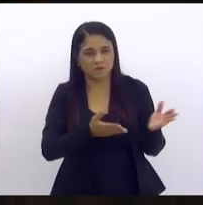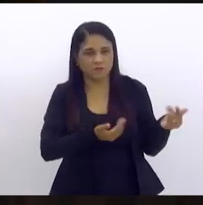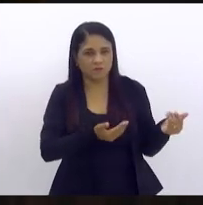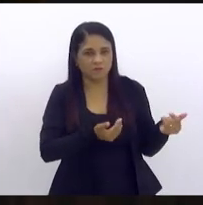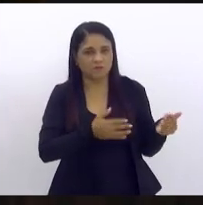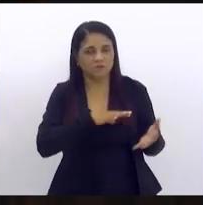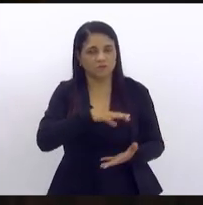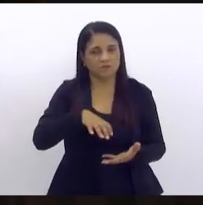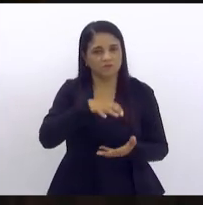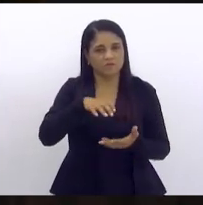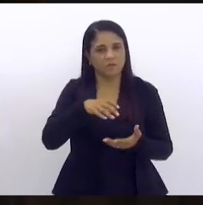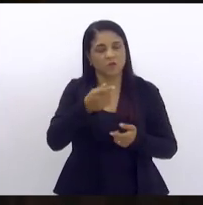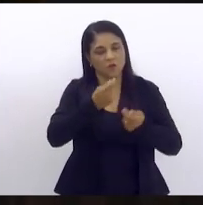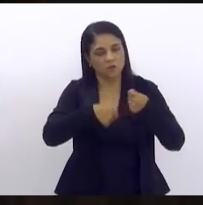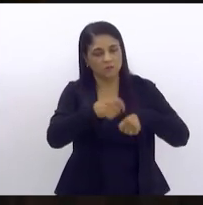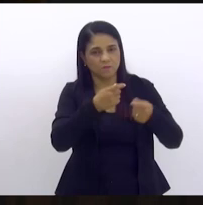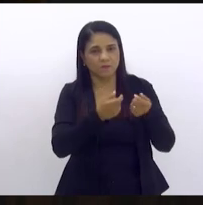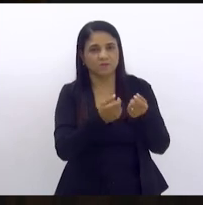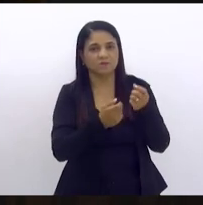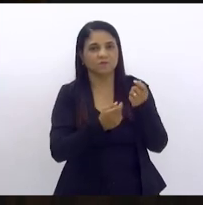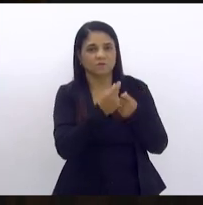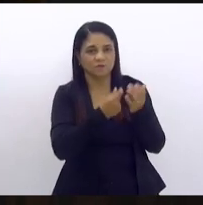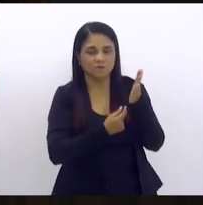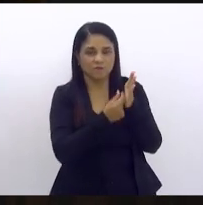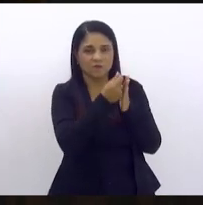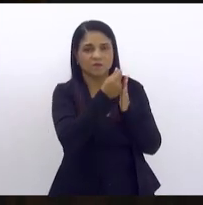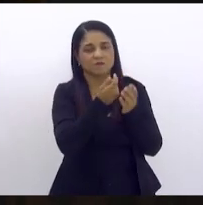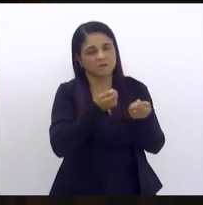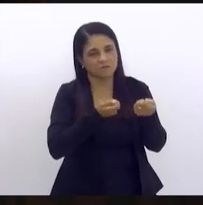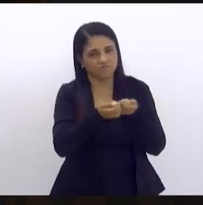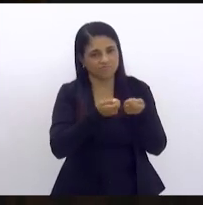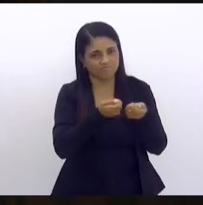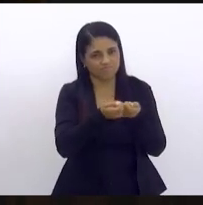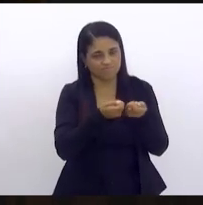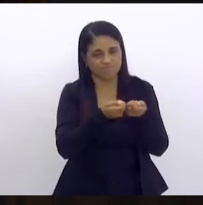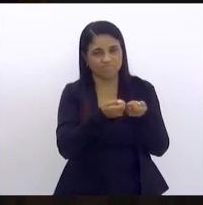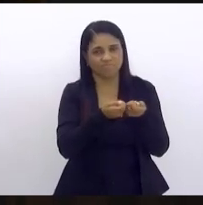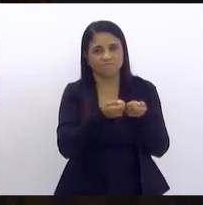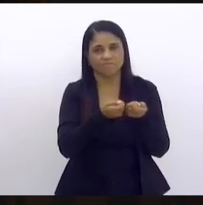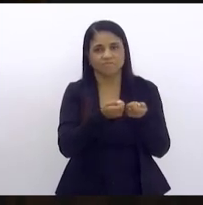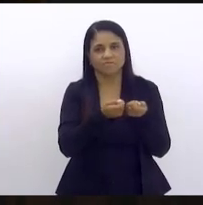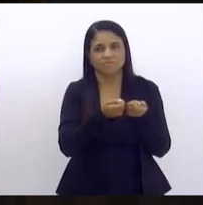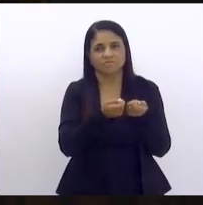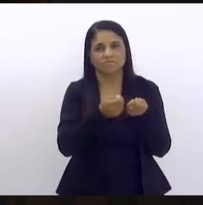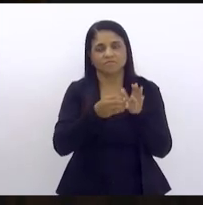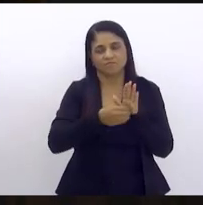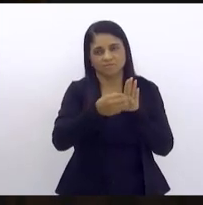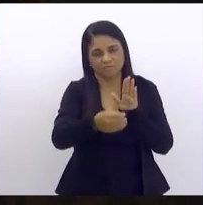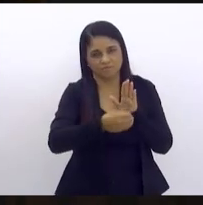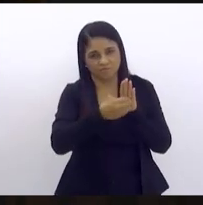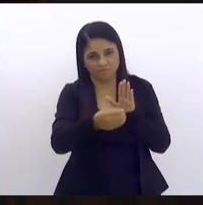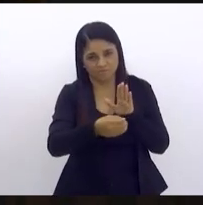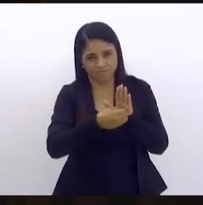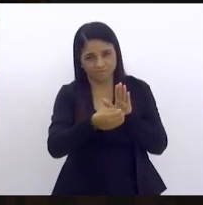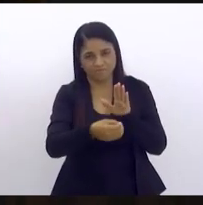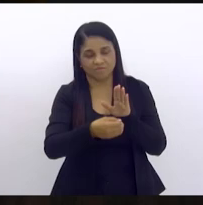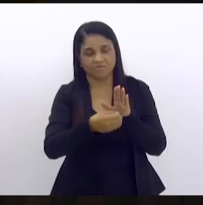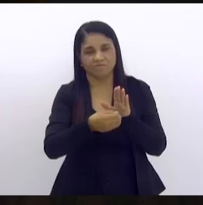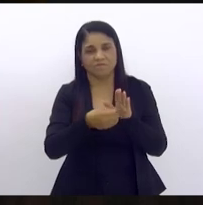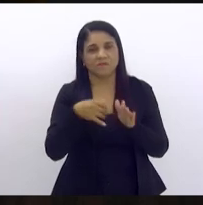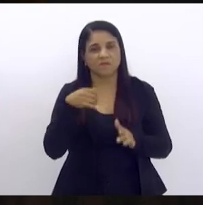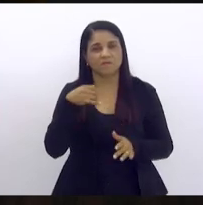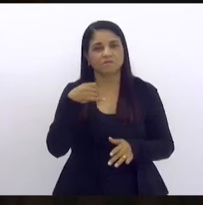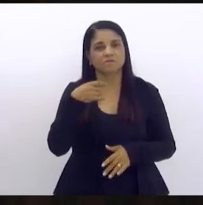e do Idoso, de Orçamento, Finança, Fiscalização Financeira e Controle. Para emitir parecer, o nosso